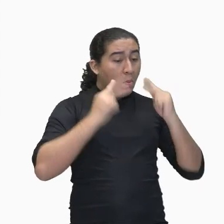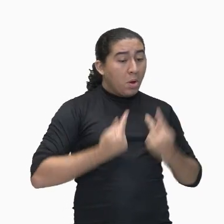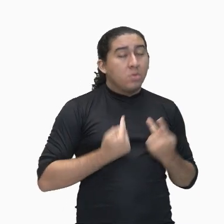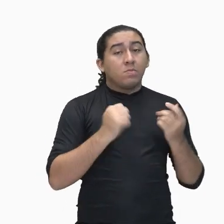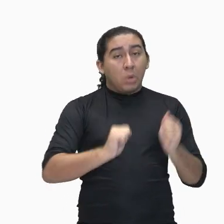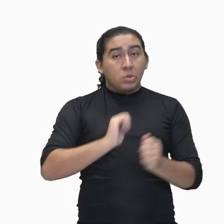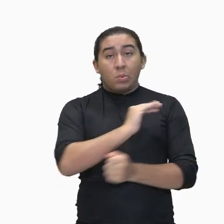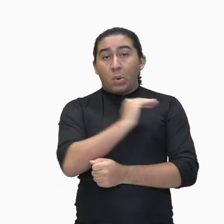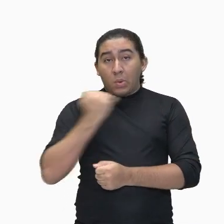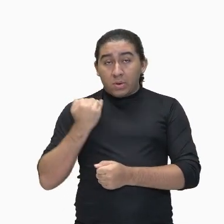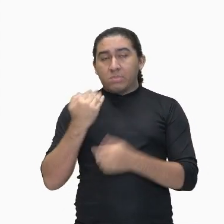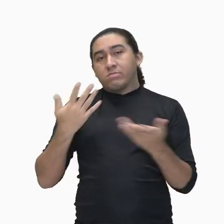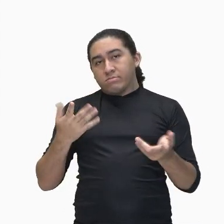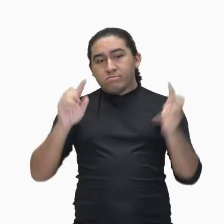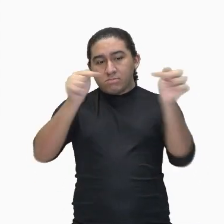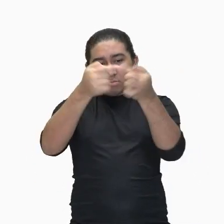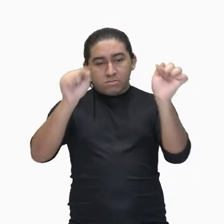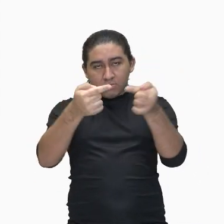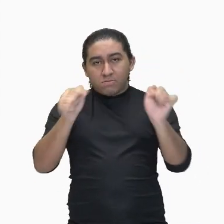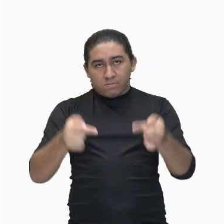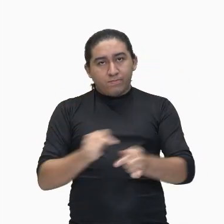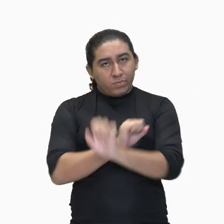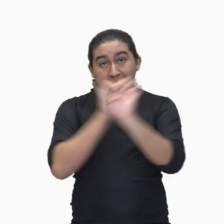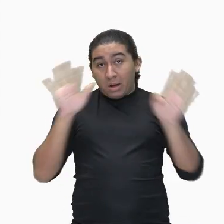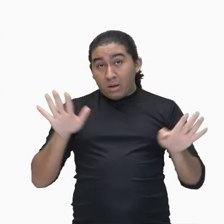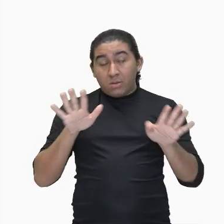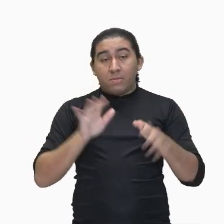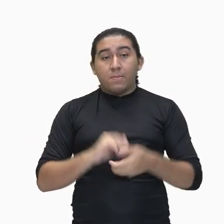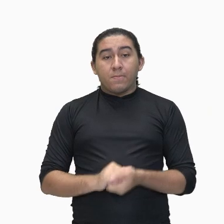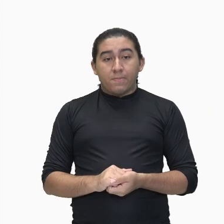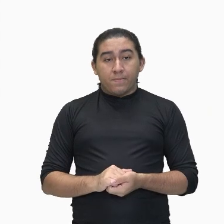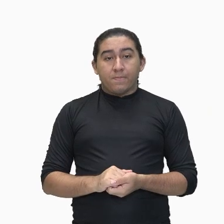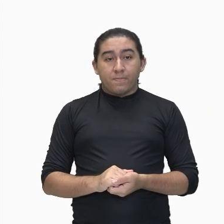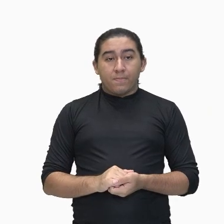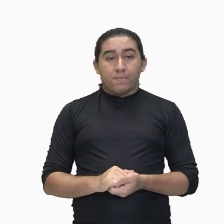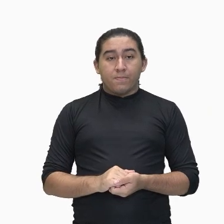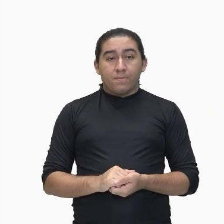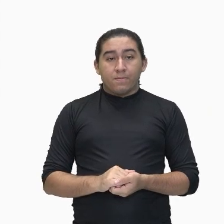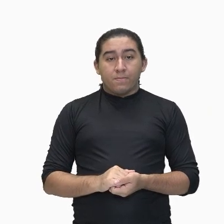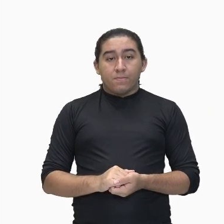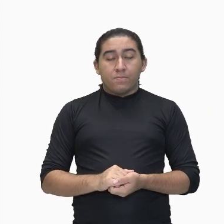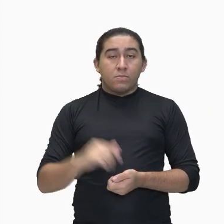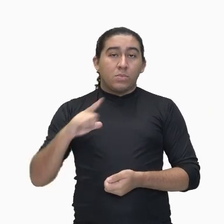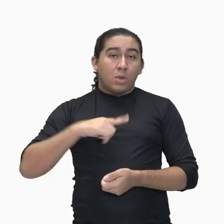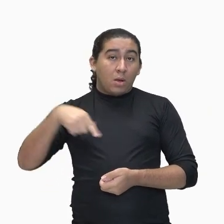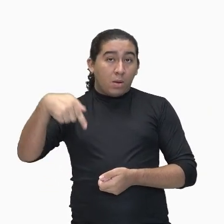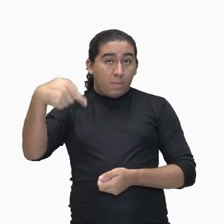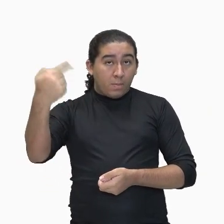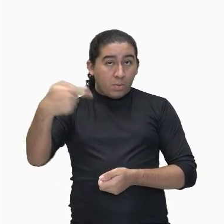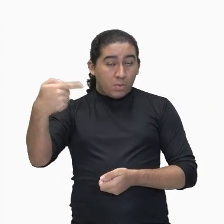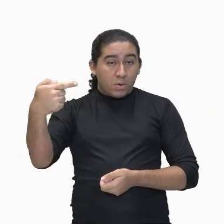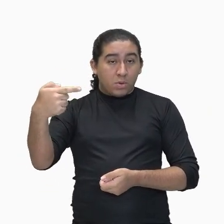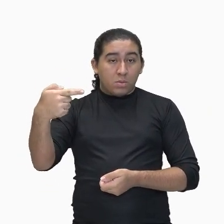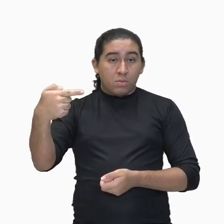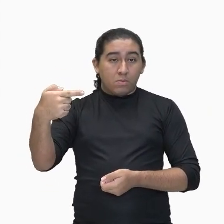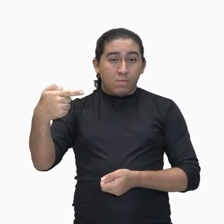percebe que há um raciocínio lógico que a primeira vai concluir de acordo com